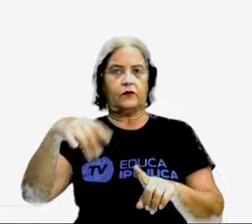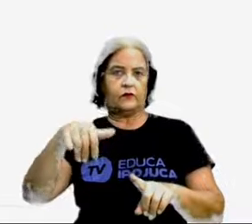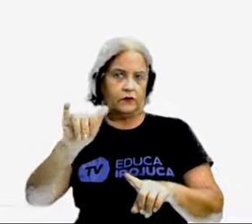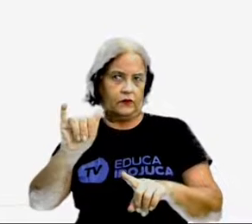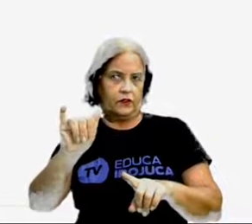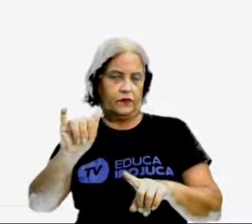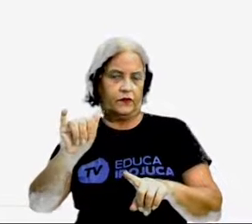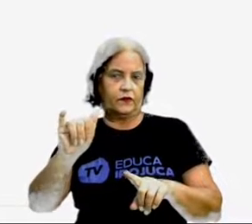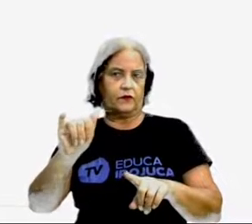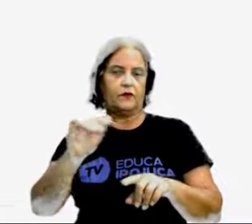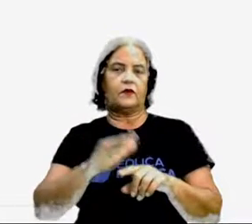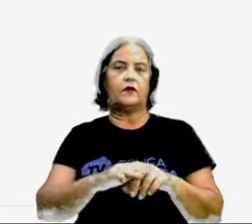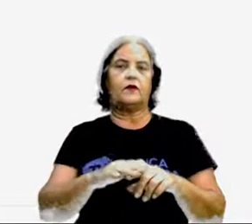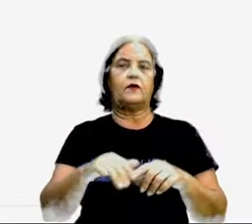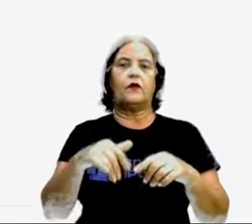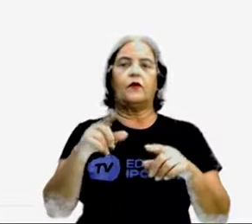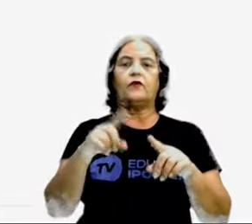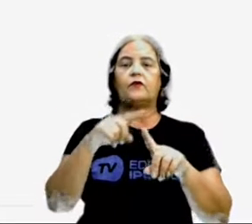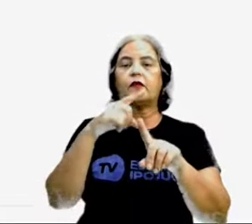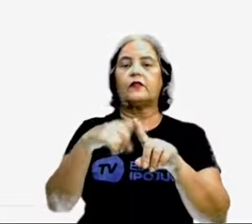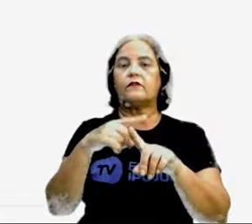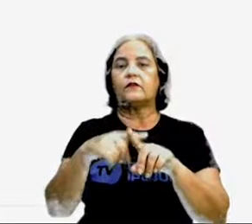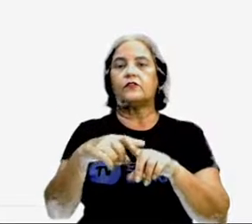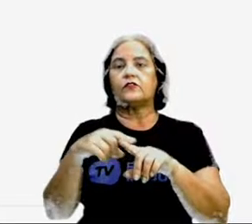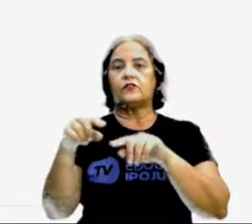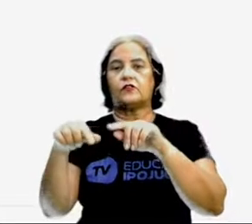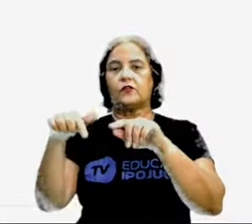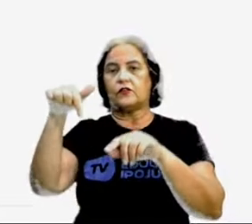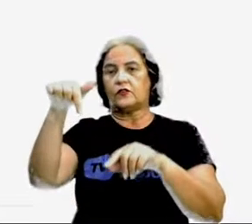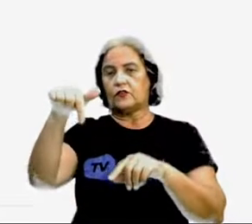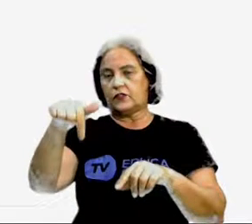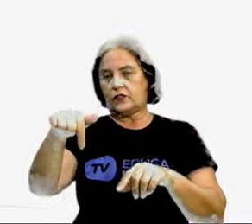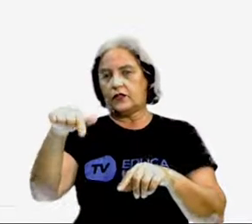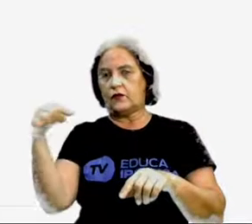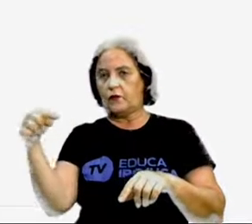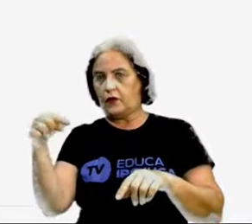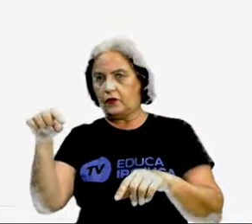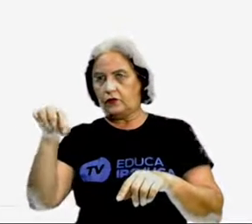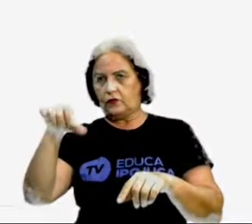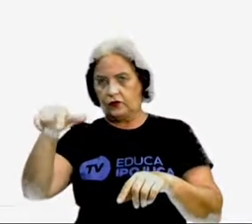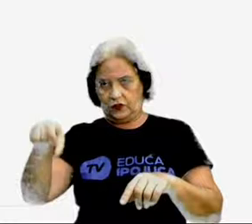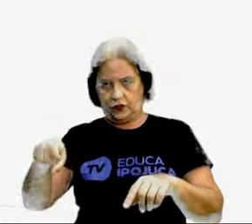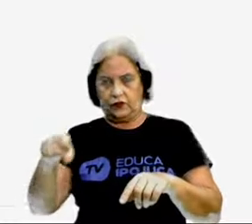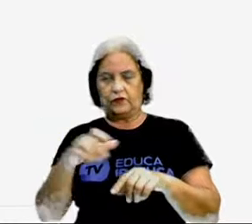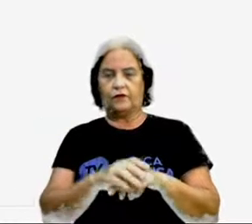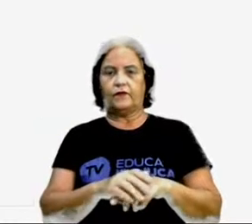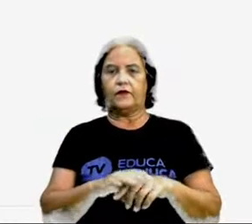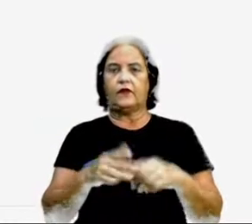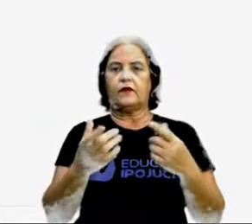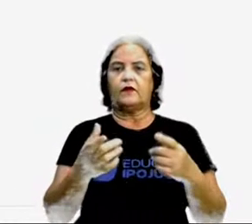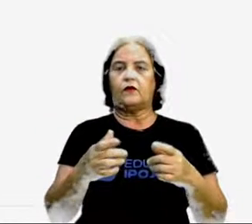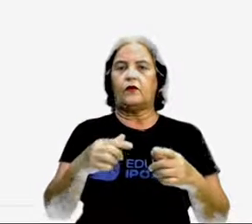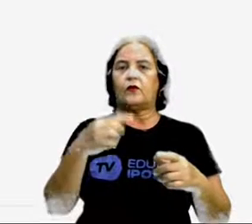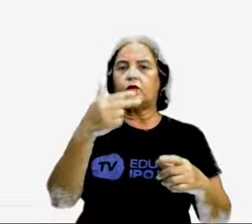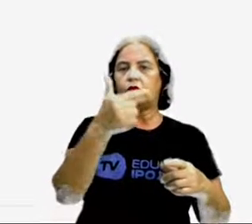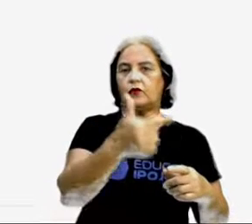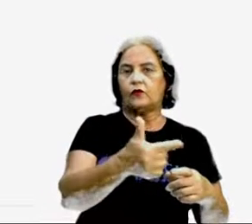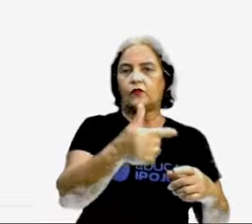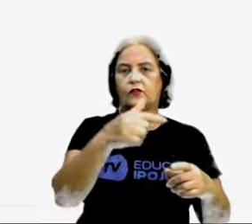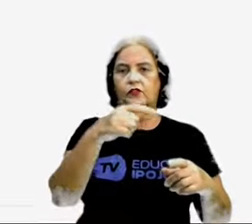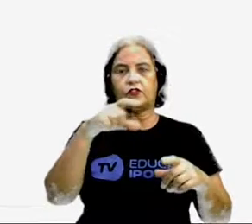y mais 4y igual a 22. Vamos agora multiplicar. 2 vezes